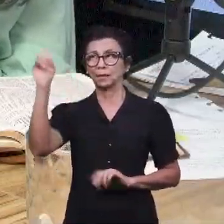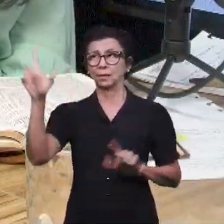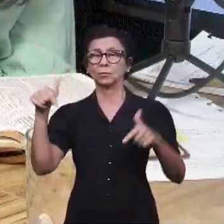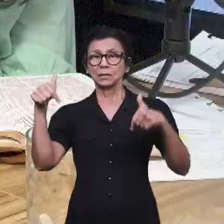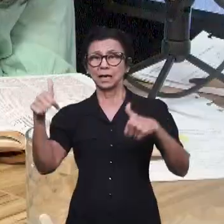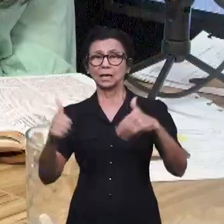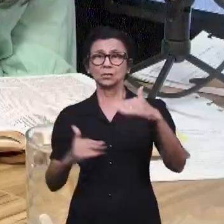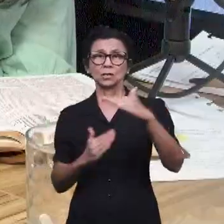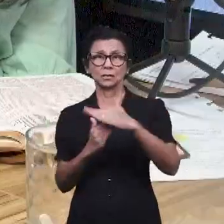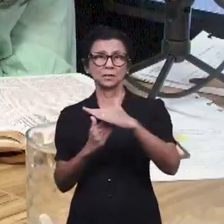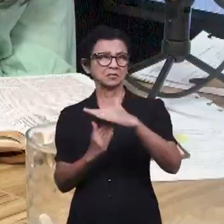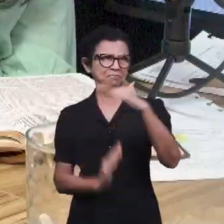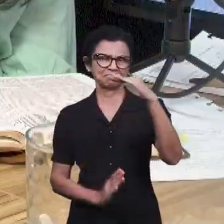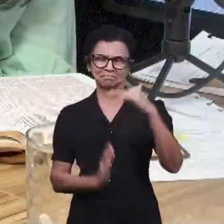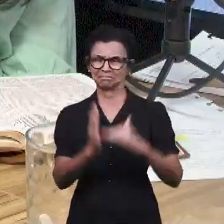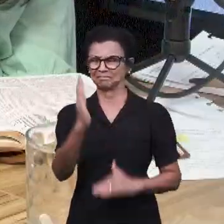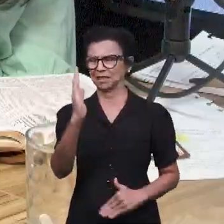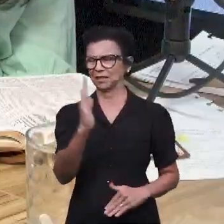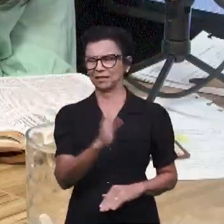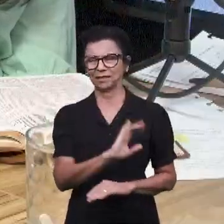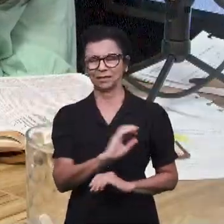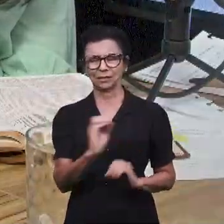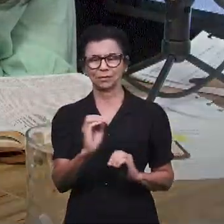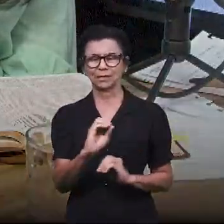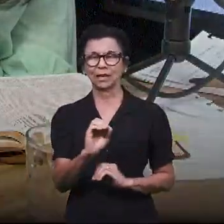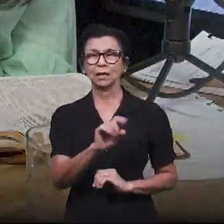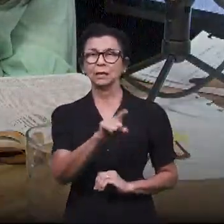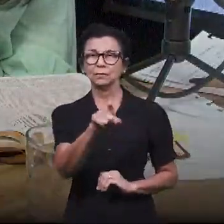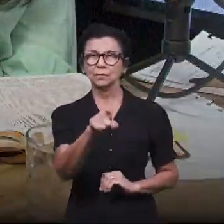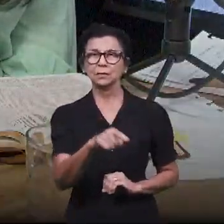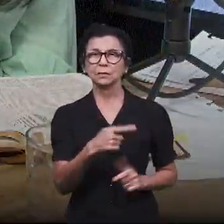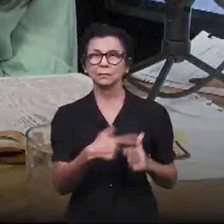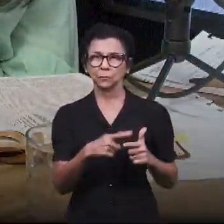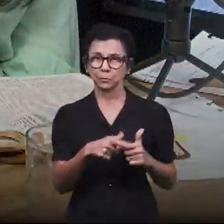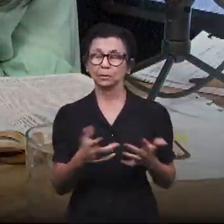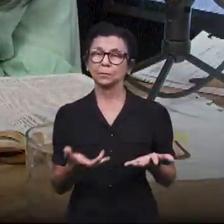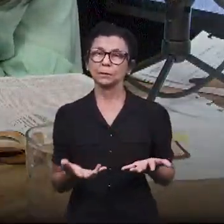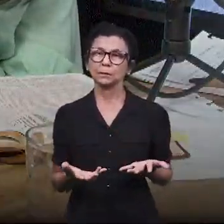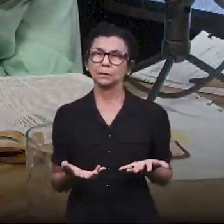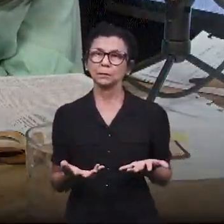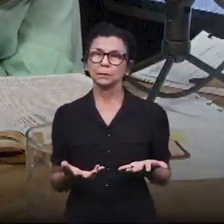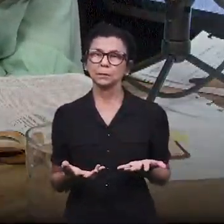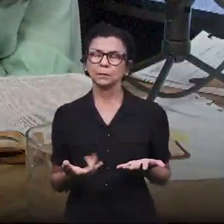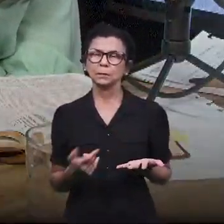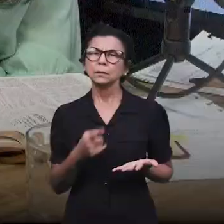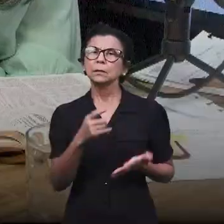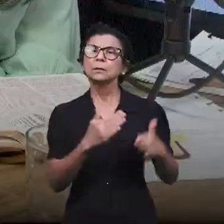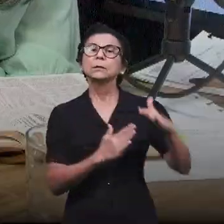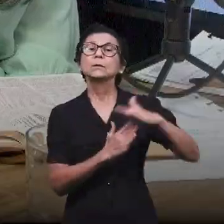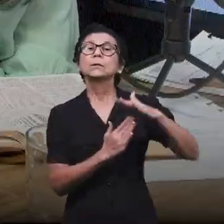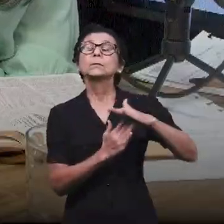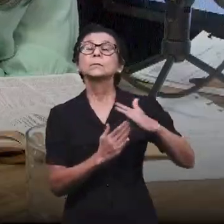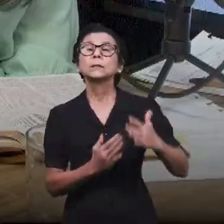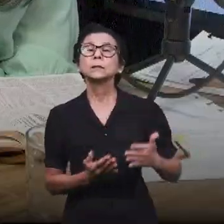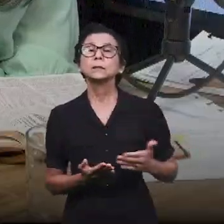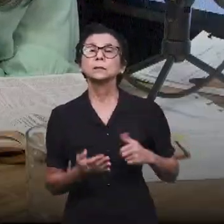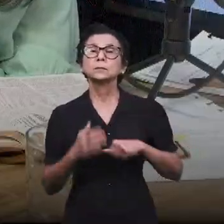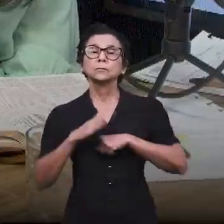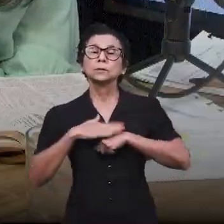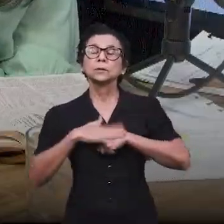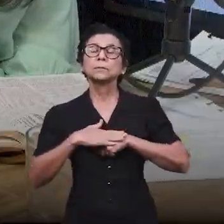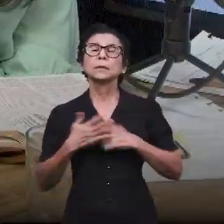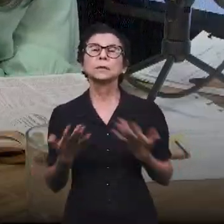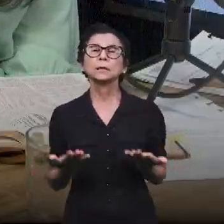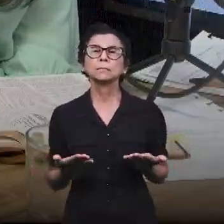operação do Senhor. Você jovem, você irmão, está passando por alguma situação? Tem algum limite na sua vida?